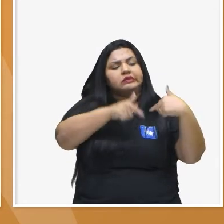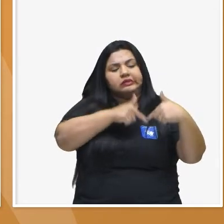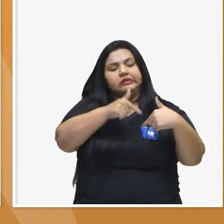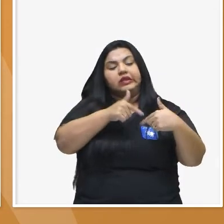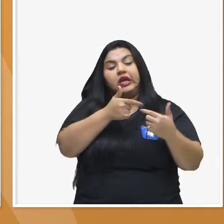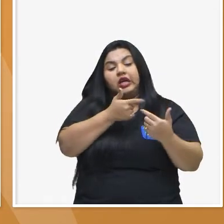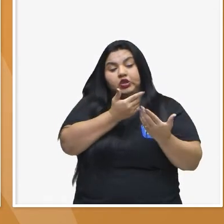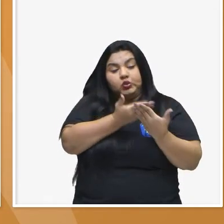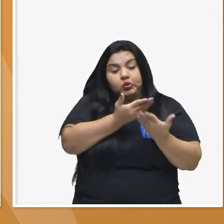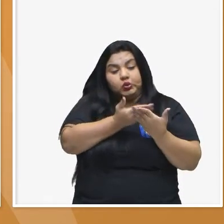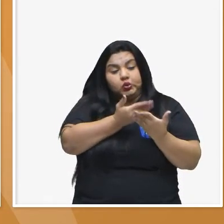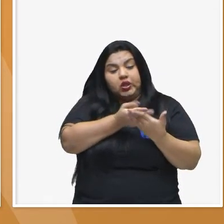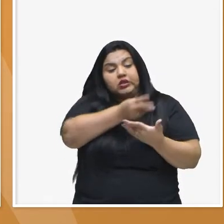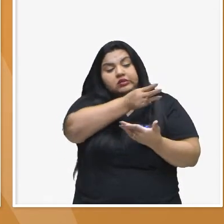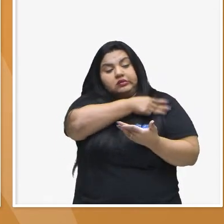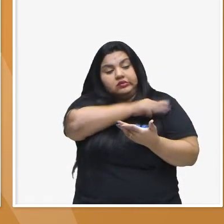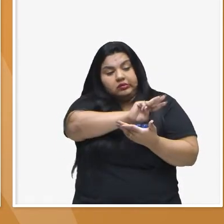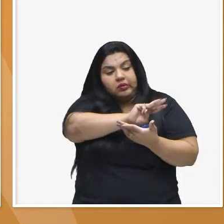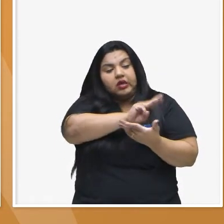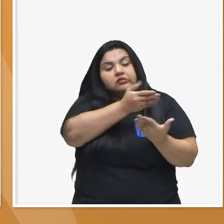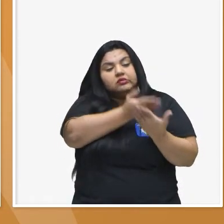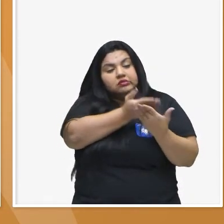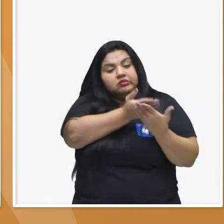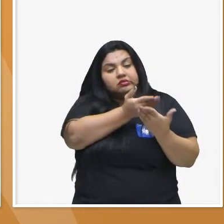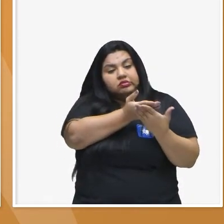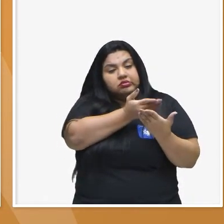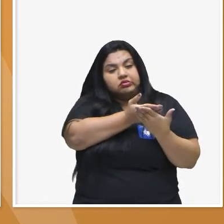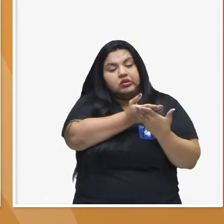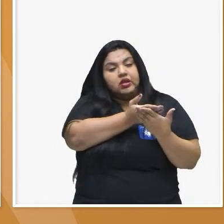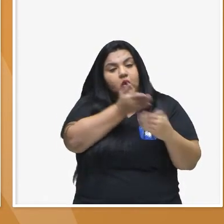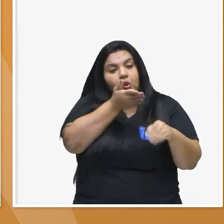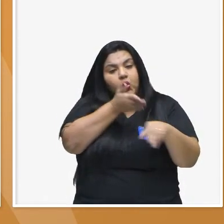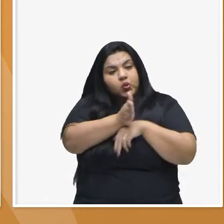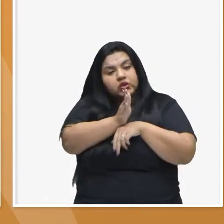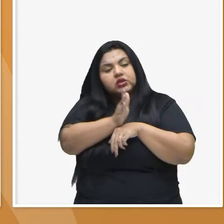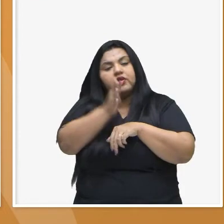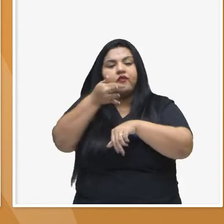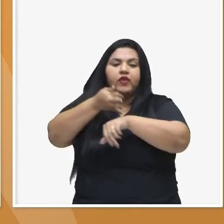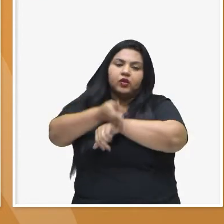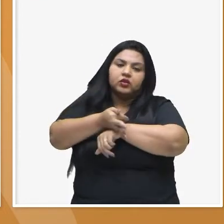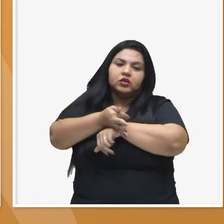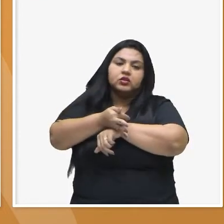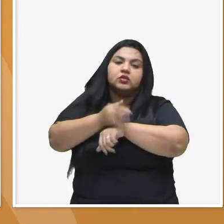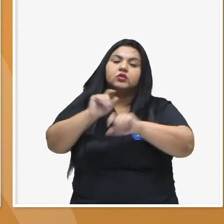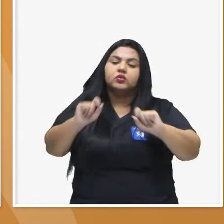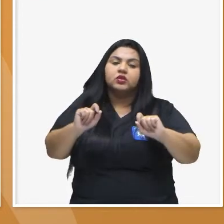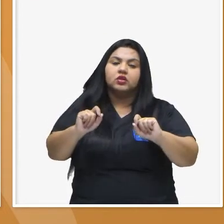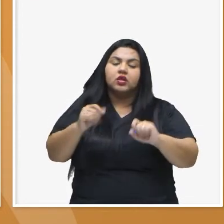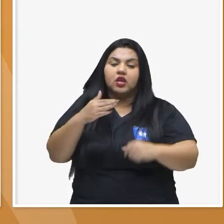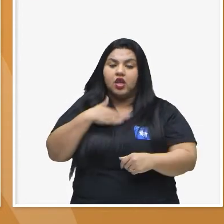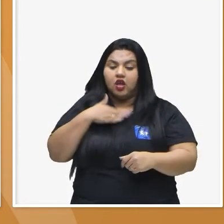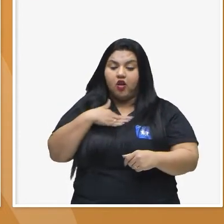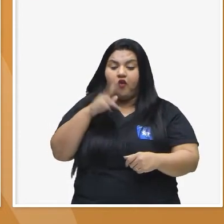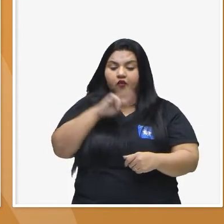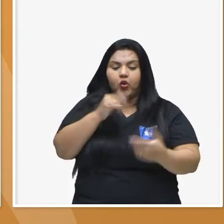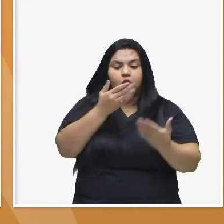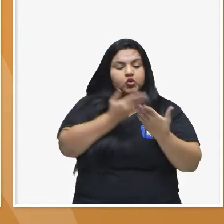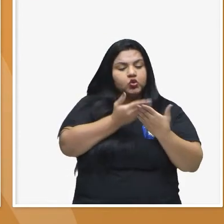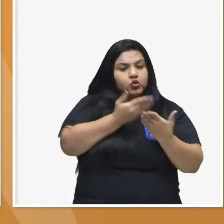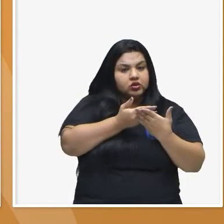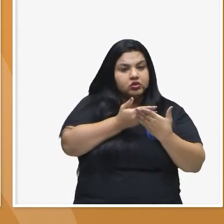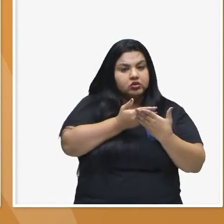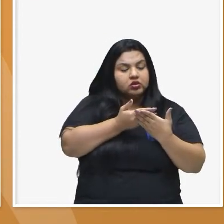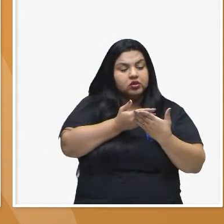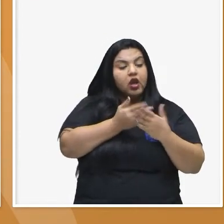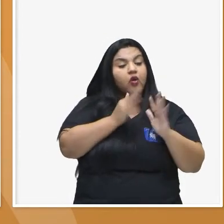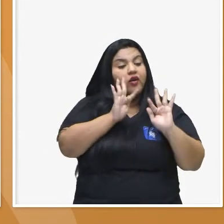médio, né? Não é isso? A minha afirmação, minha tese é: eu vou estudar o ensino médio, eu quero